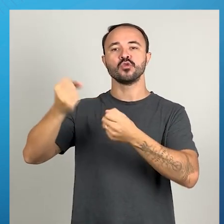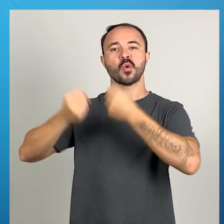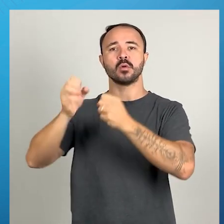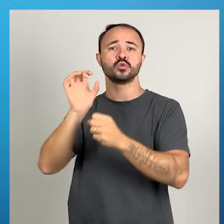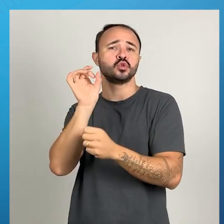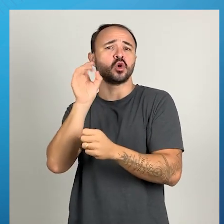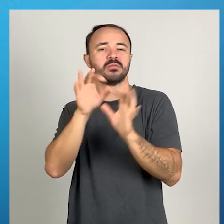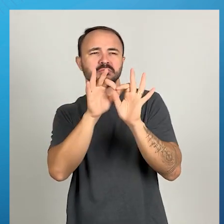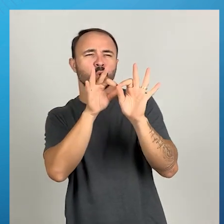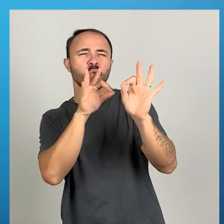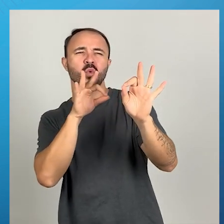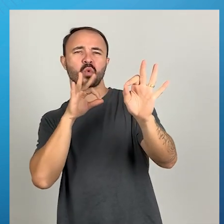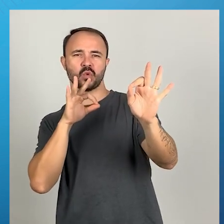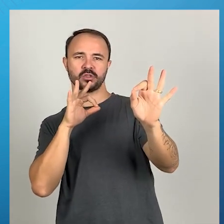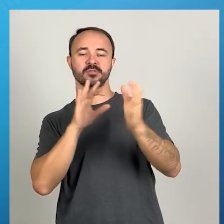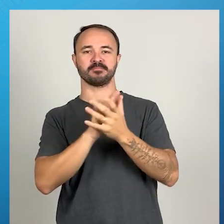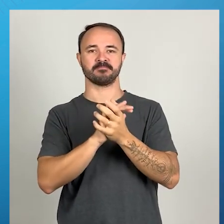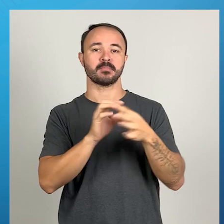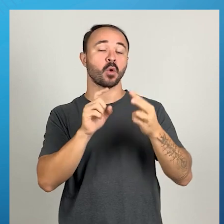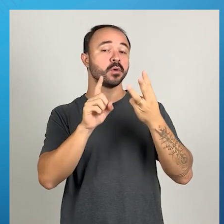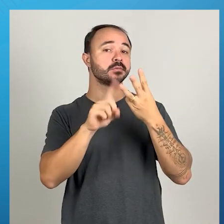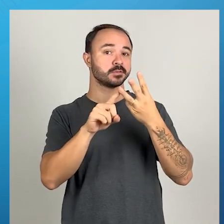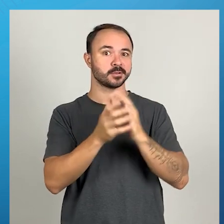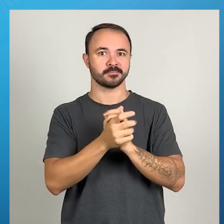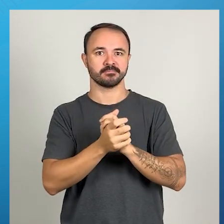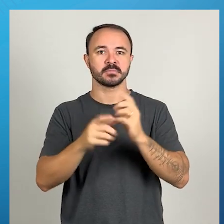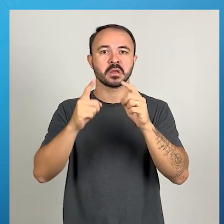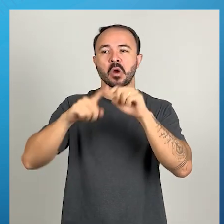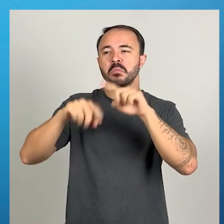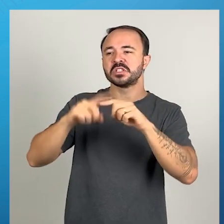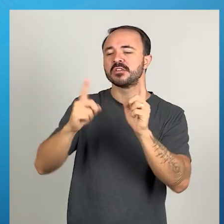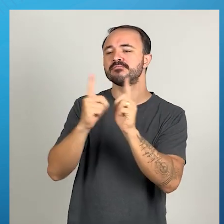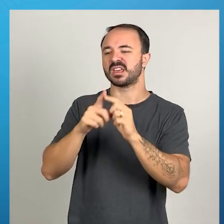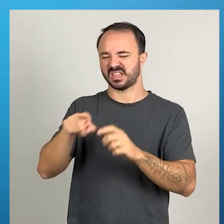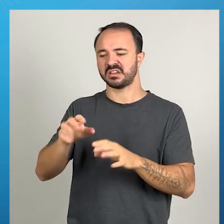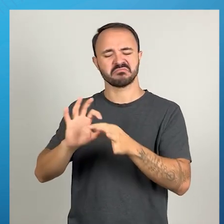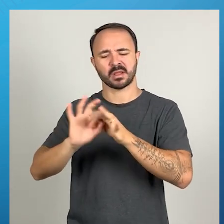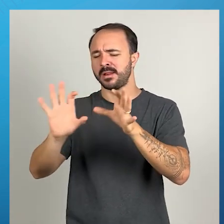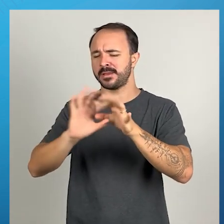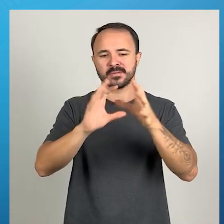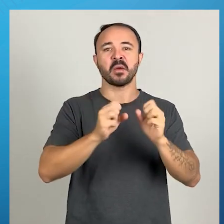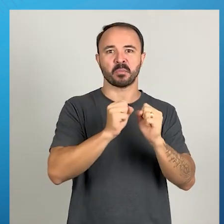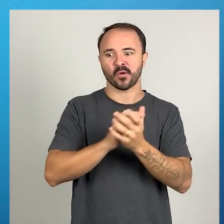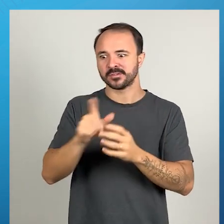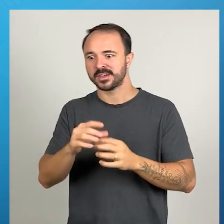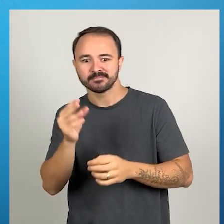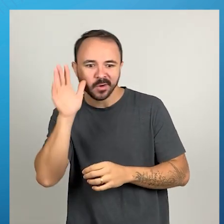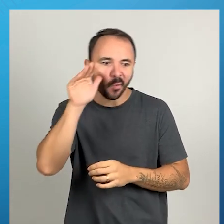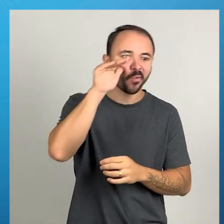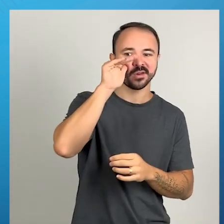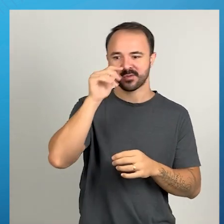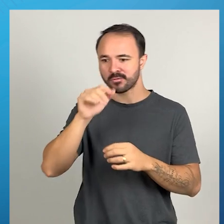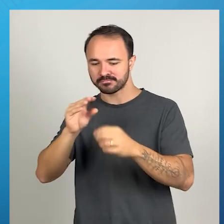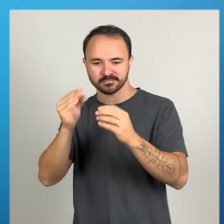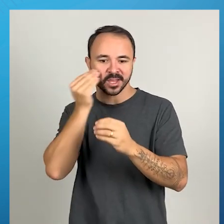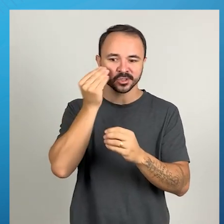viagens longas. Alternativa C. Deixar objetos pequenos ao alcance do bebê para estimular sua curiosidade.